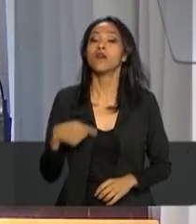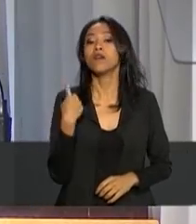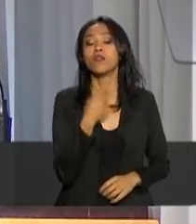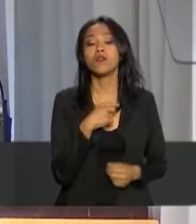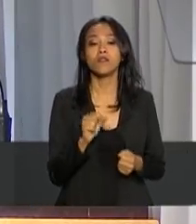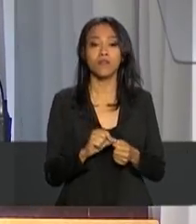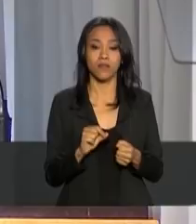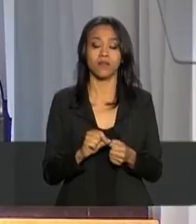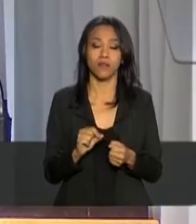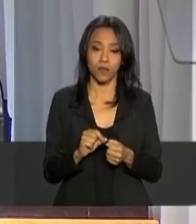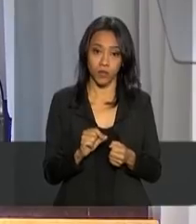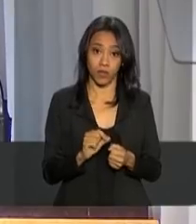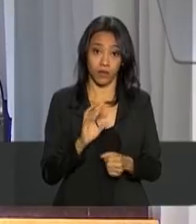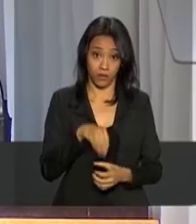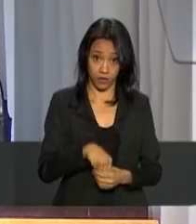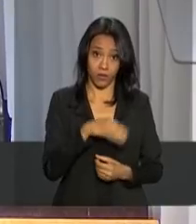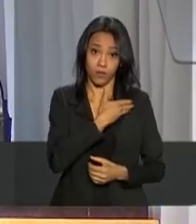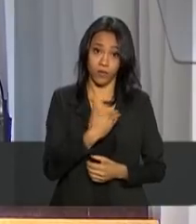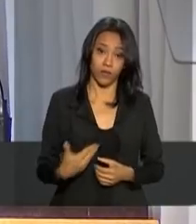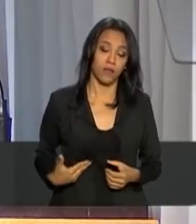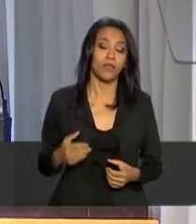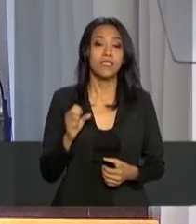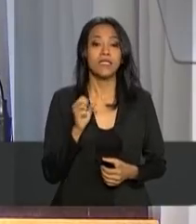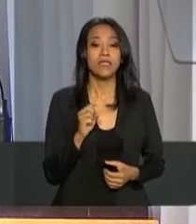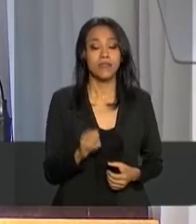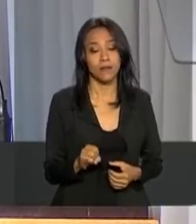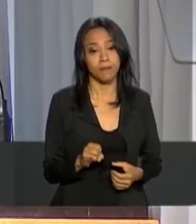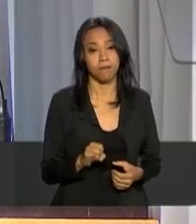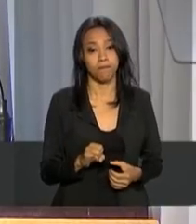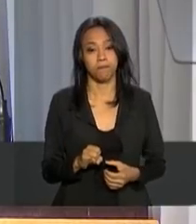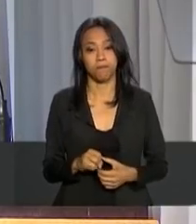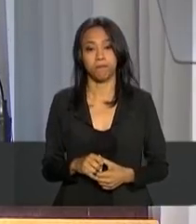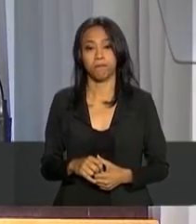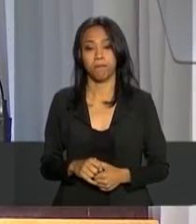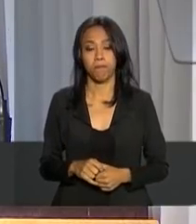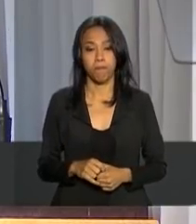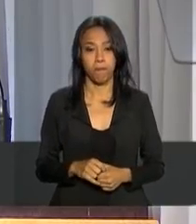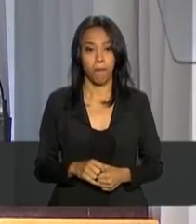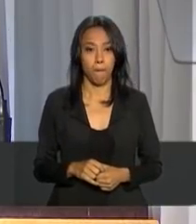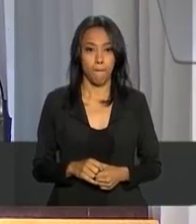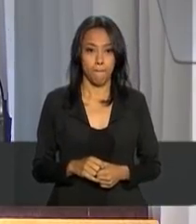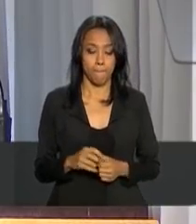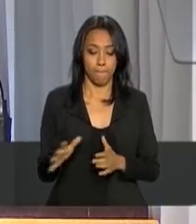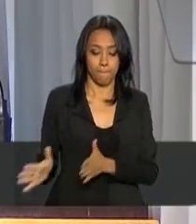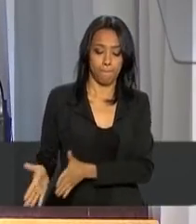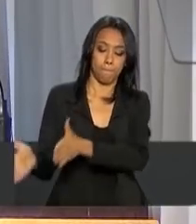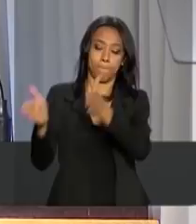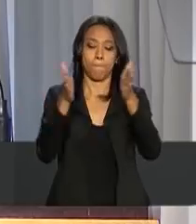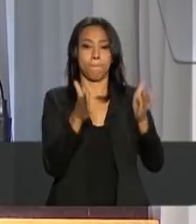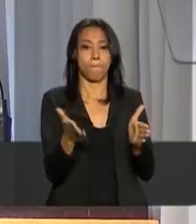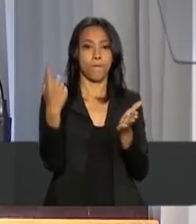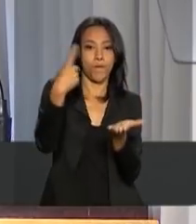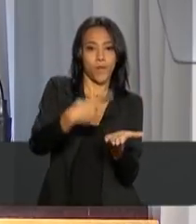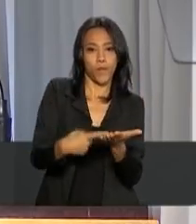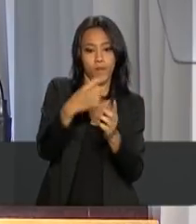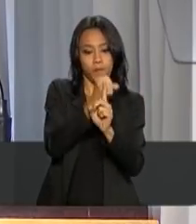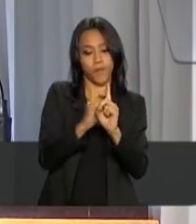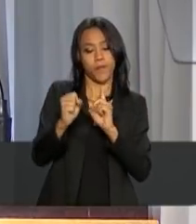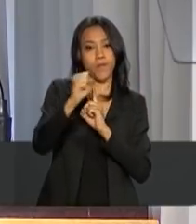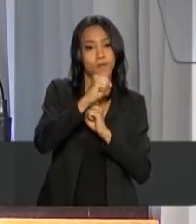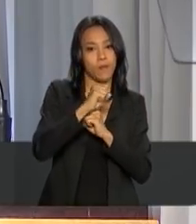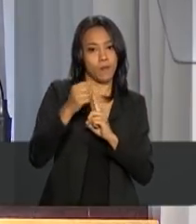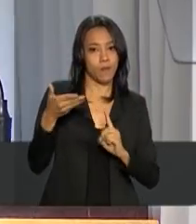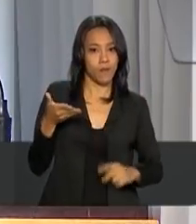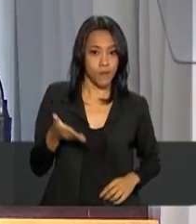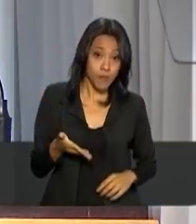isto no governo. E se eu passar agora para a responsabilidade social, eu começo